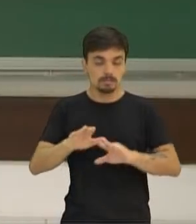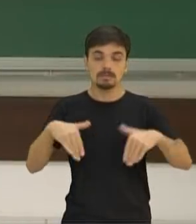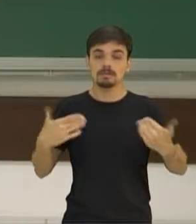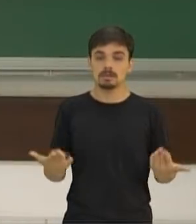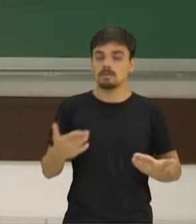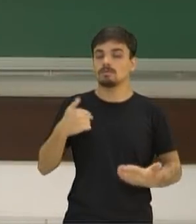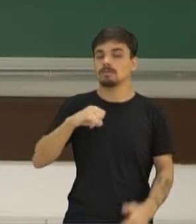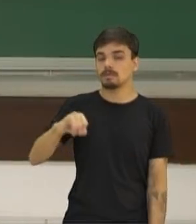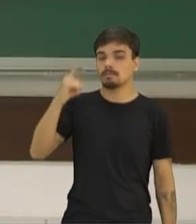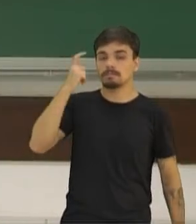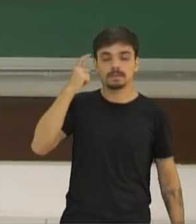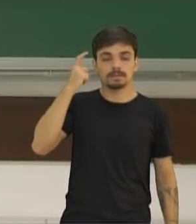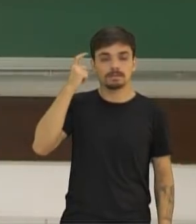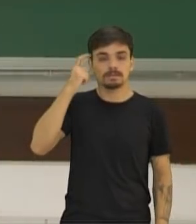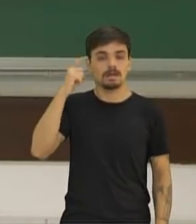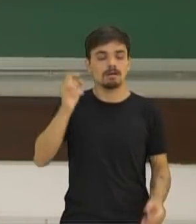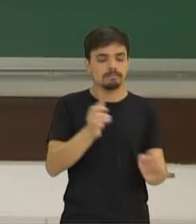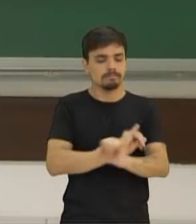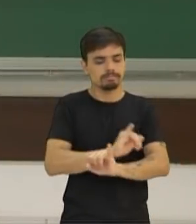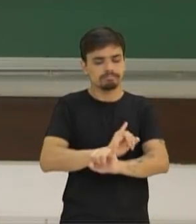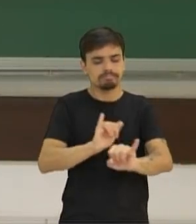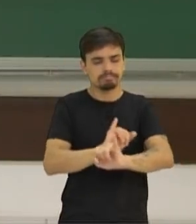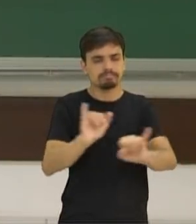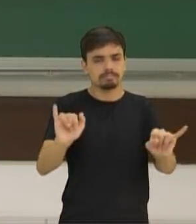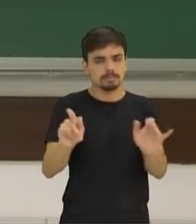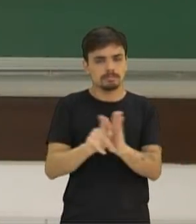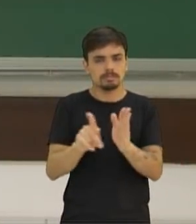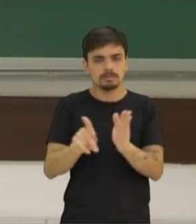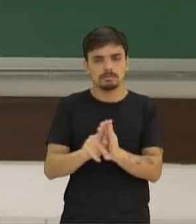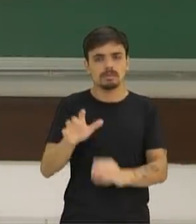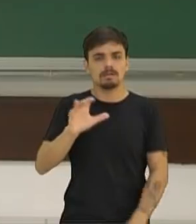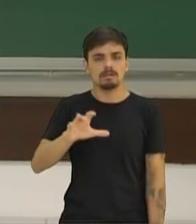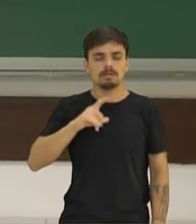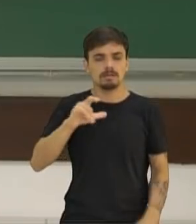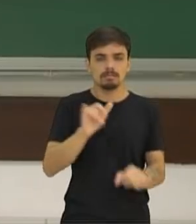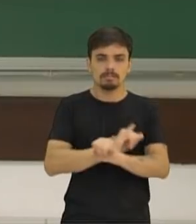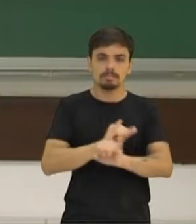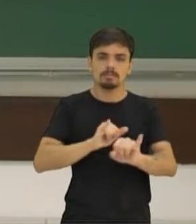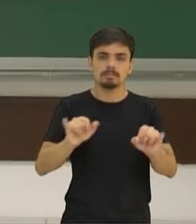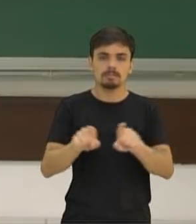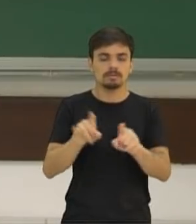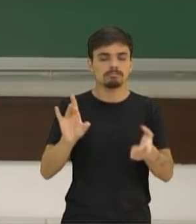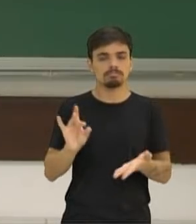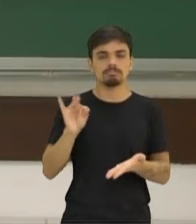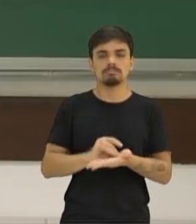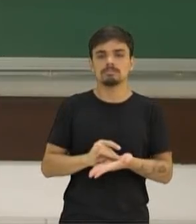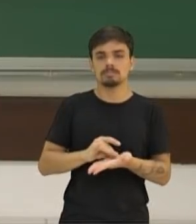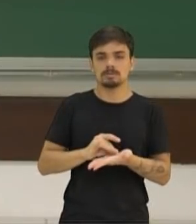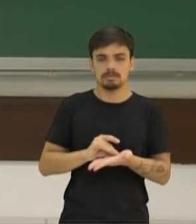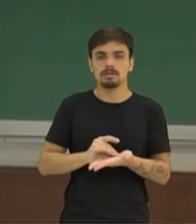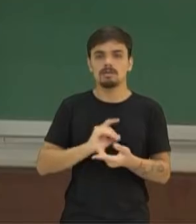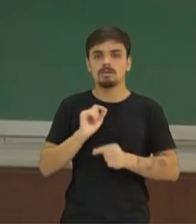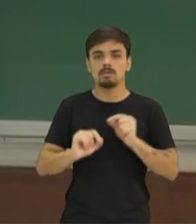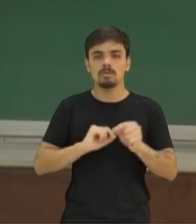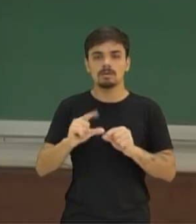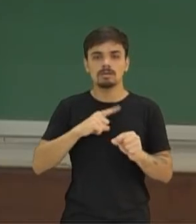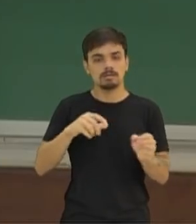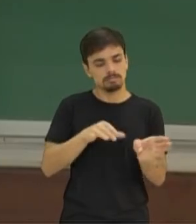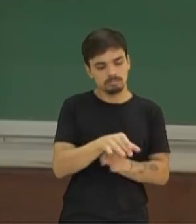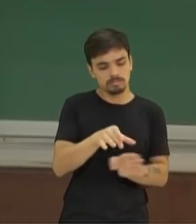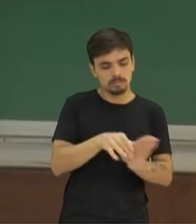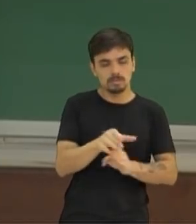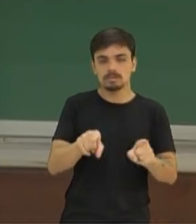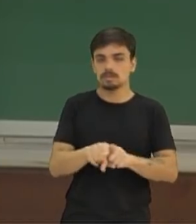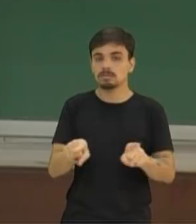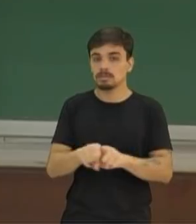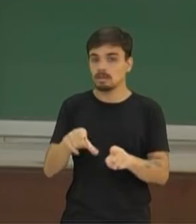pensar num anúncio publicitário, esse anúncio publicitário, ele vai trazer um conselho, às vezes